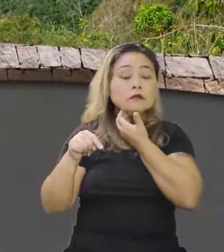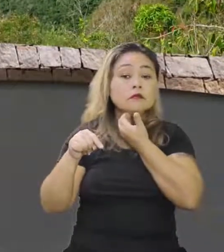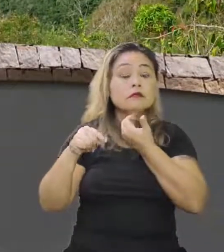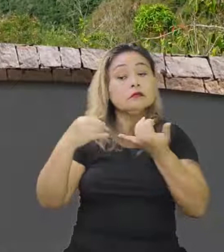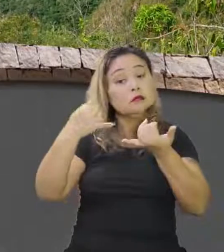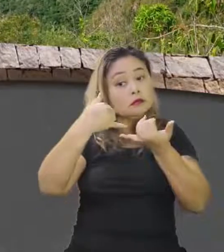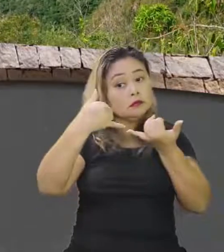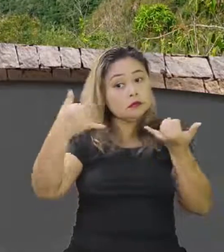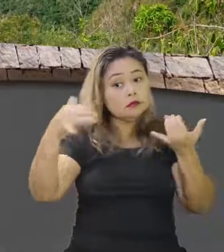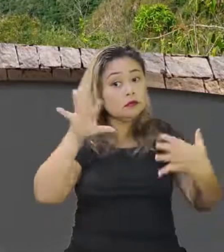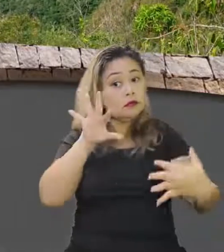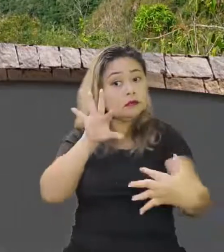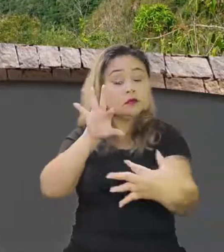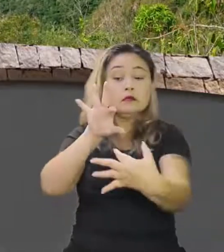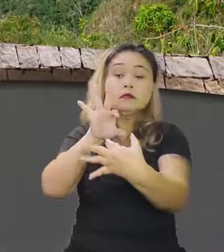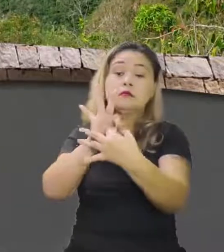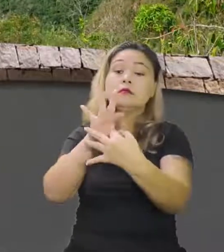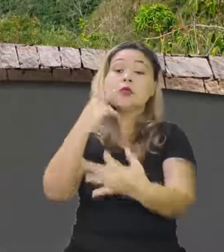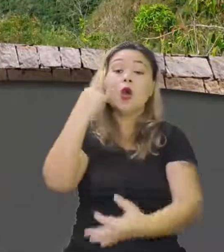integrar